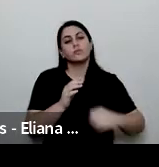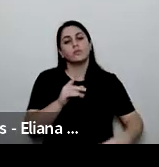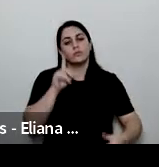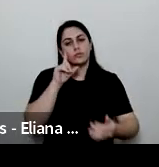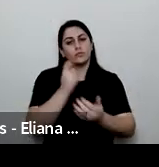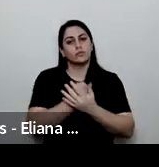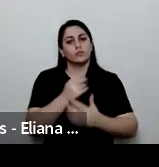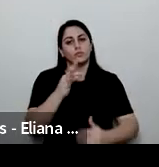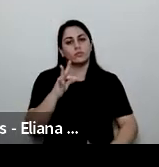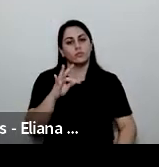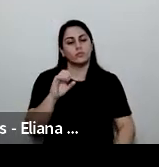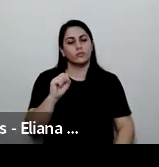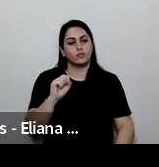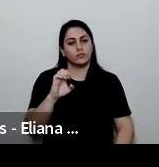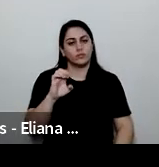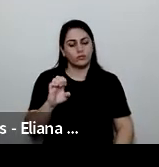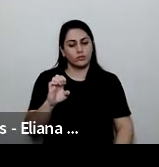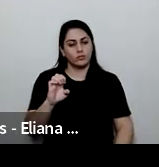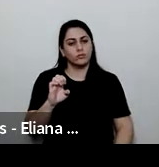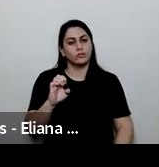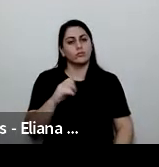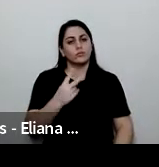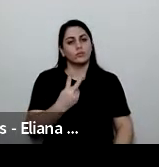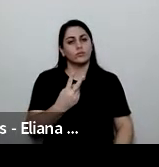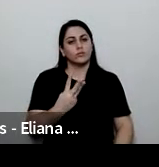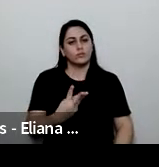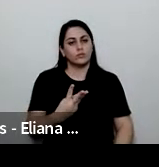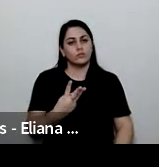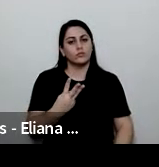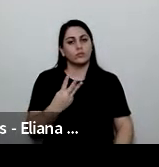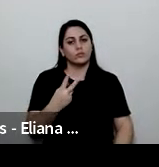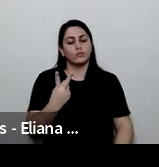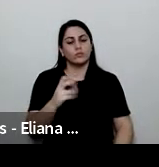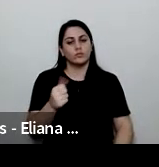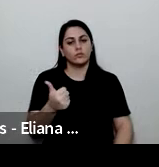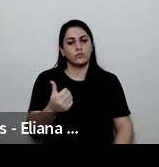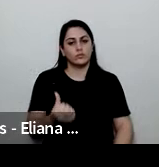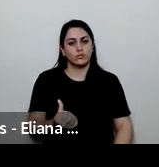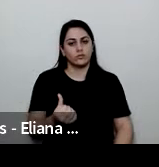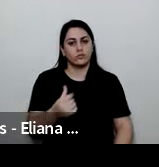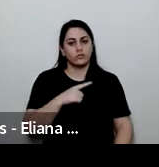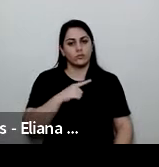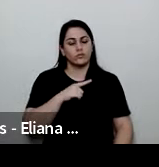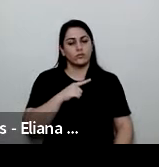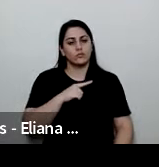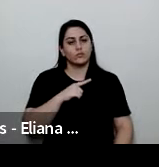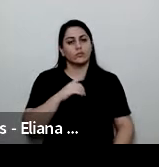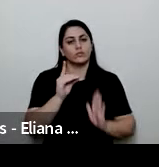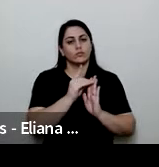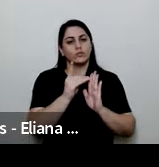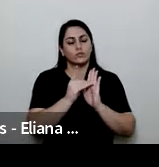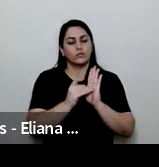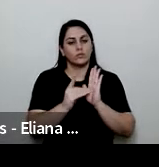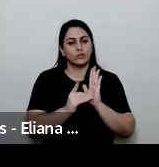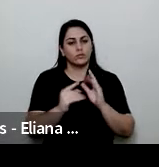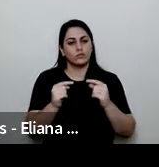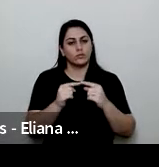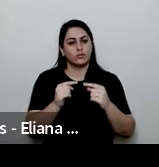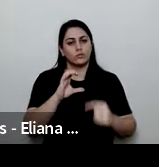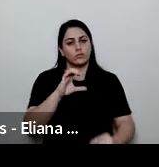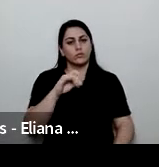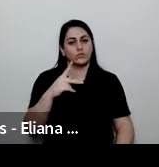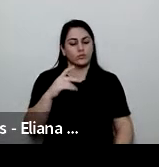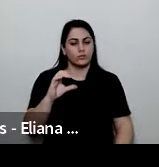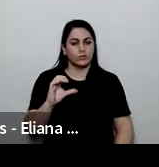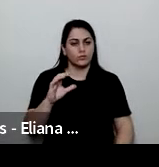23 4cc 8 2016 que aquela que traz aquela as diretrizes para a aplicação do CPC